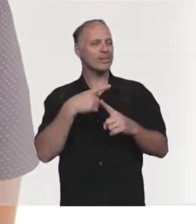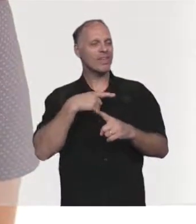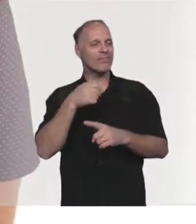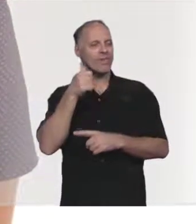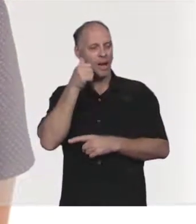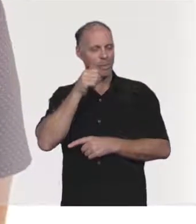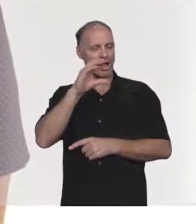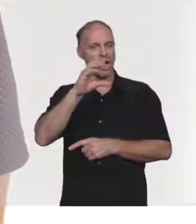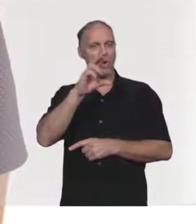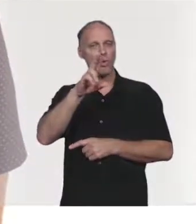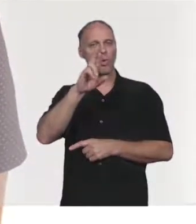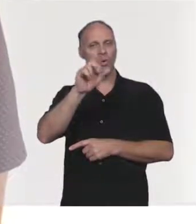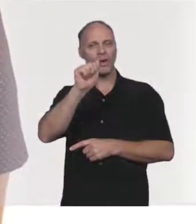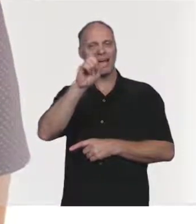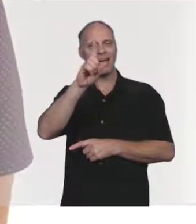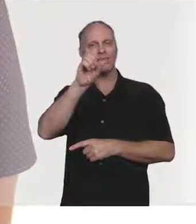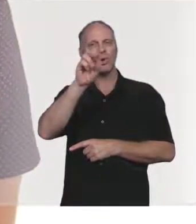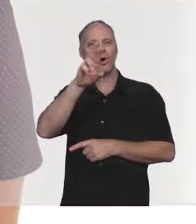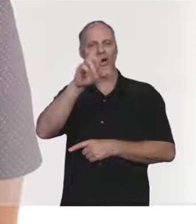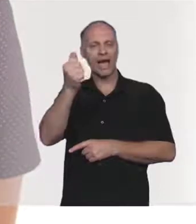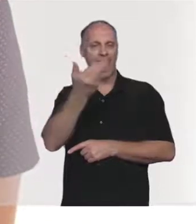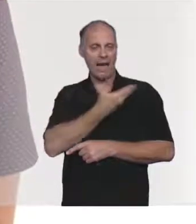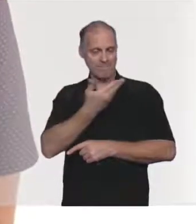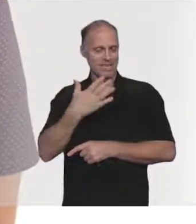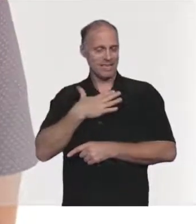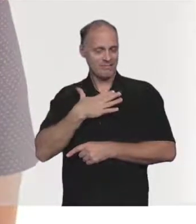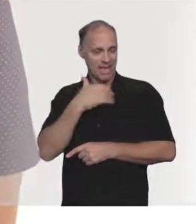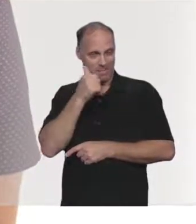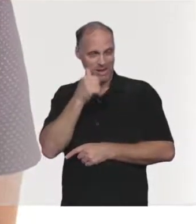uma curadora, amiga minha,